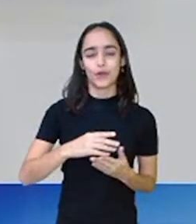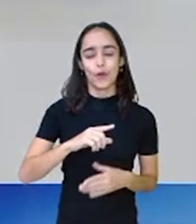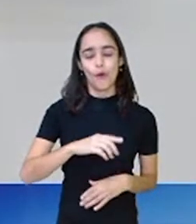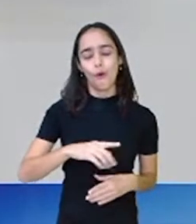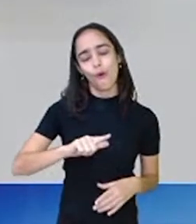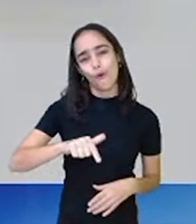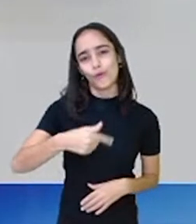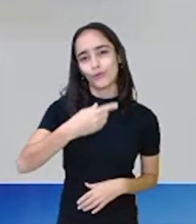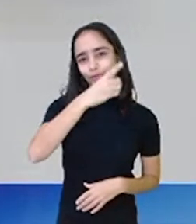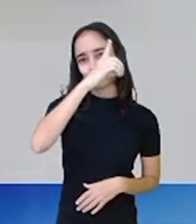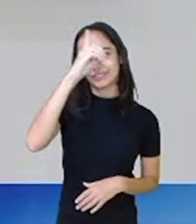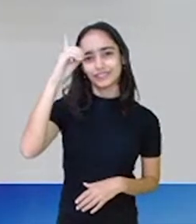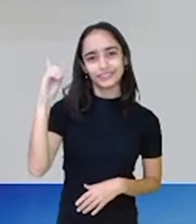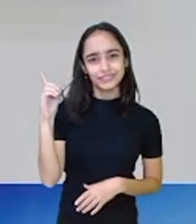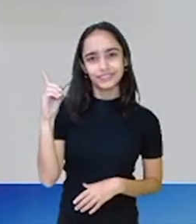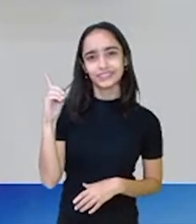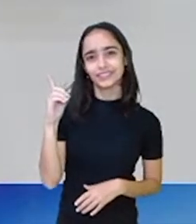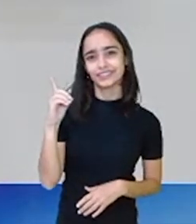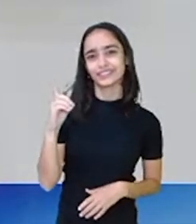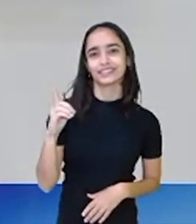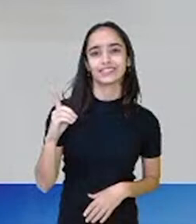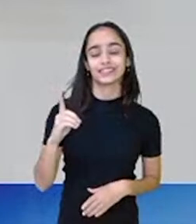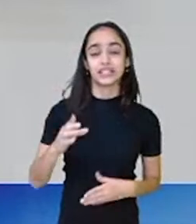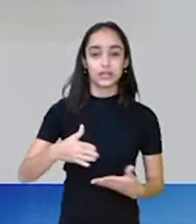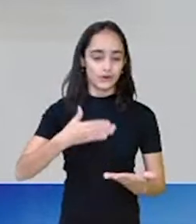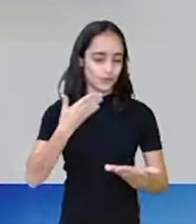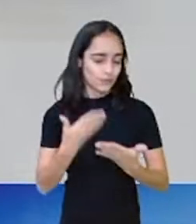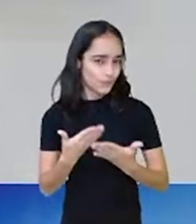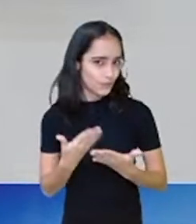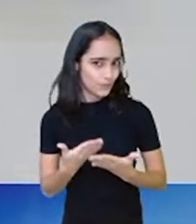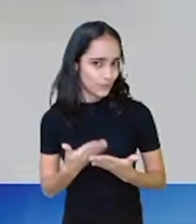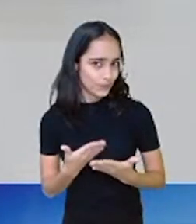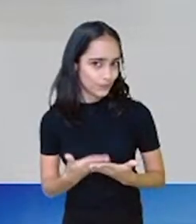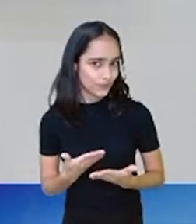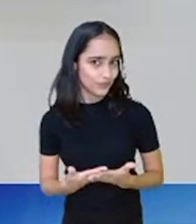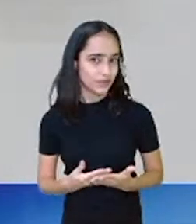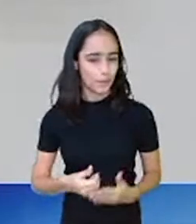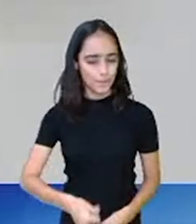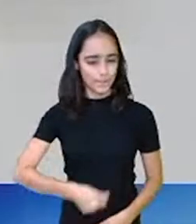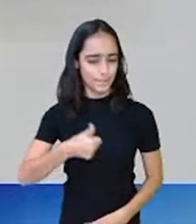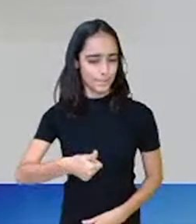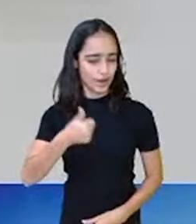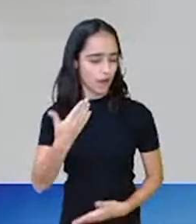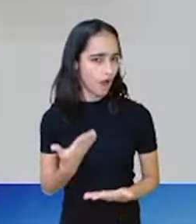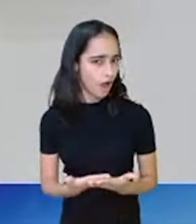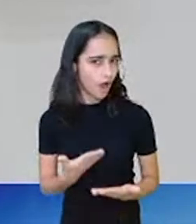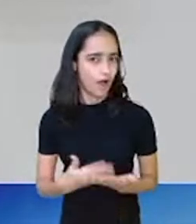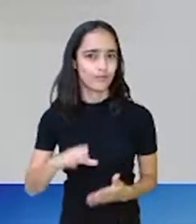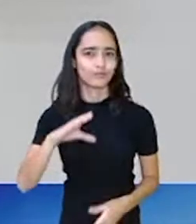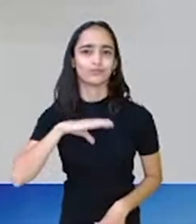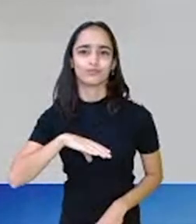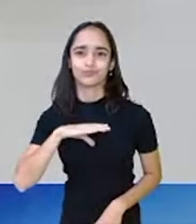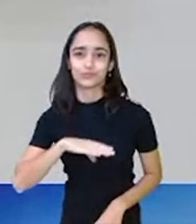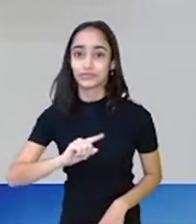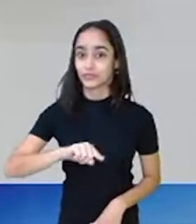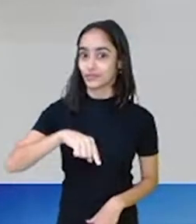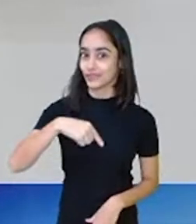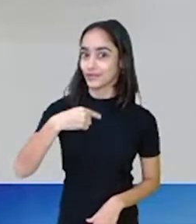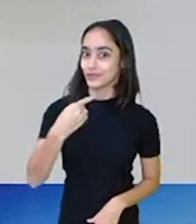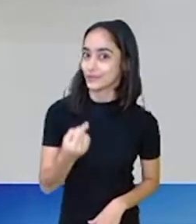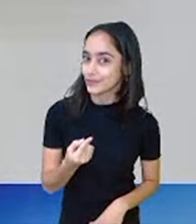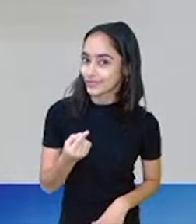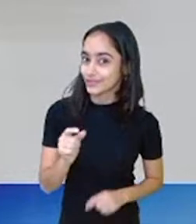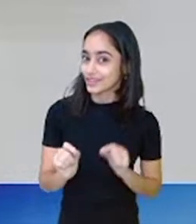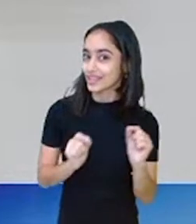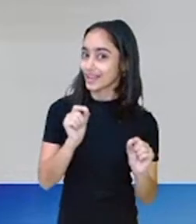dia aí repleto de aulas, A primeira aula de língua portuguesa, depois vem a